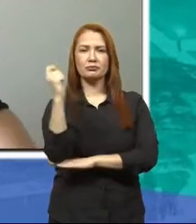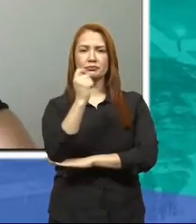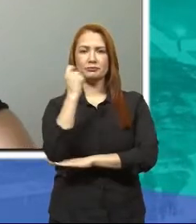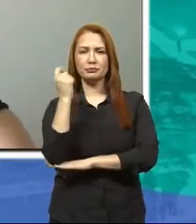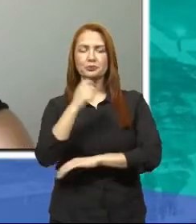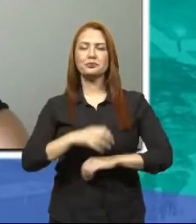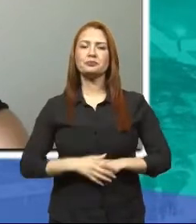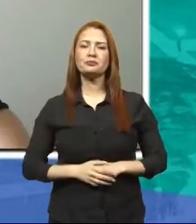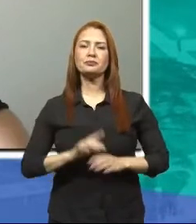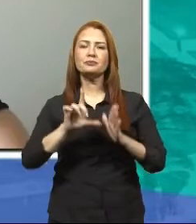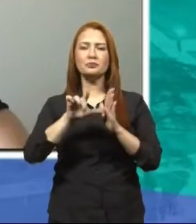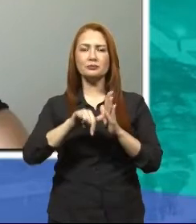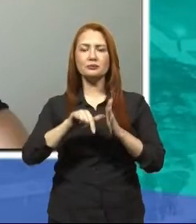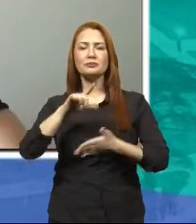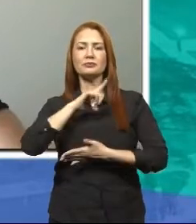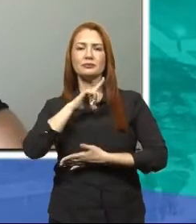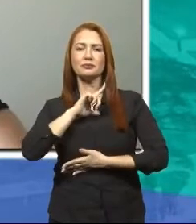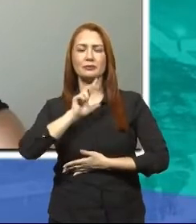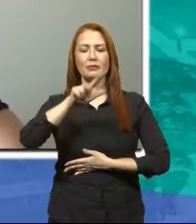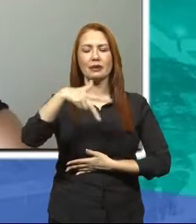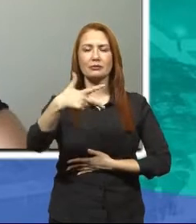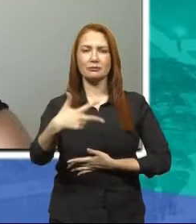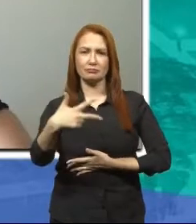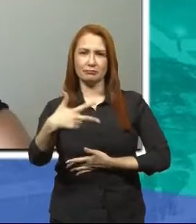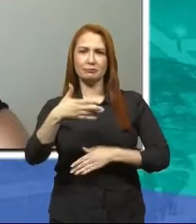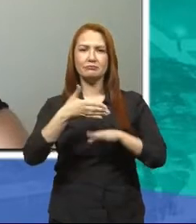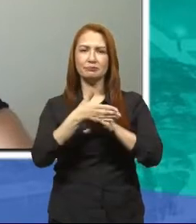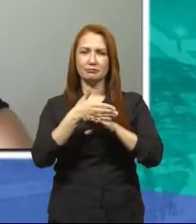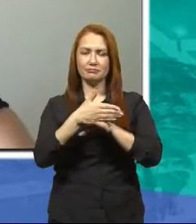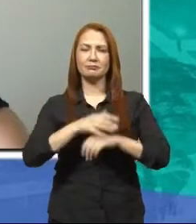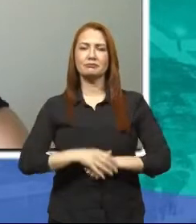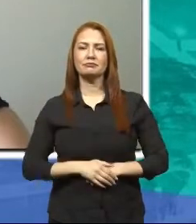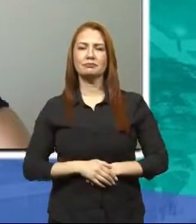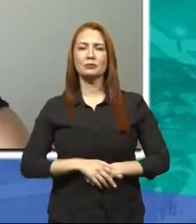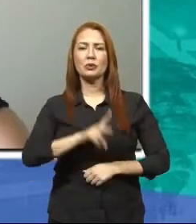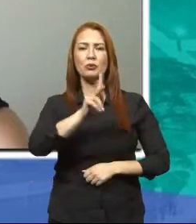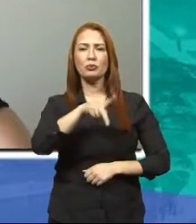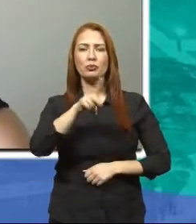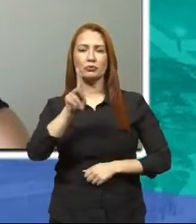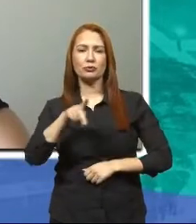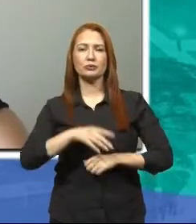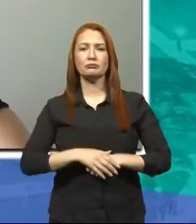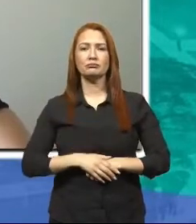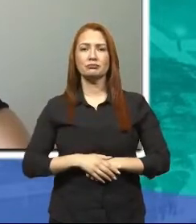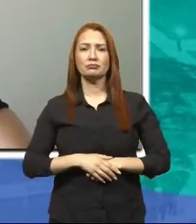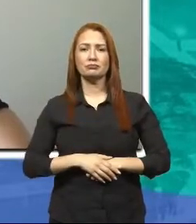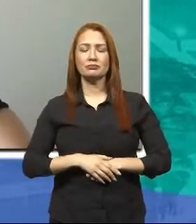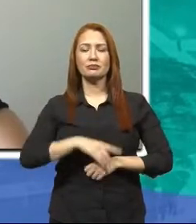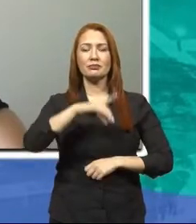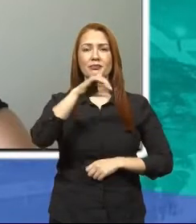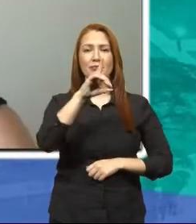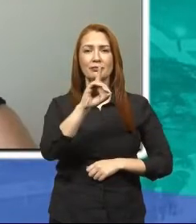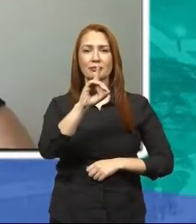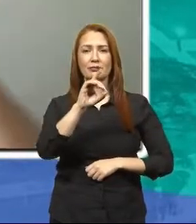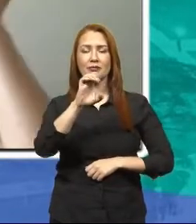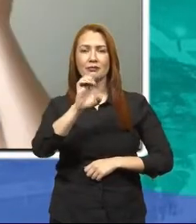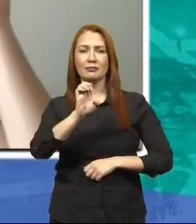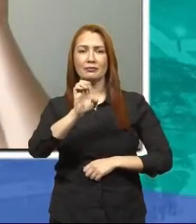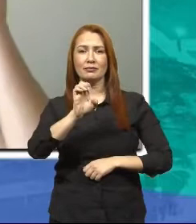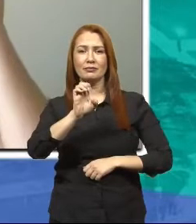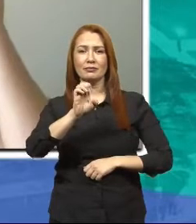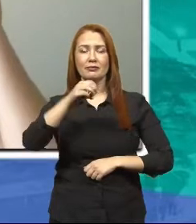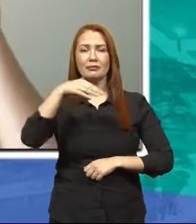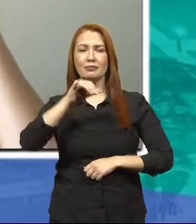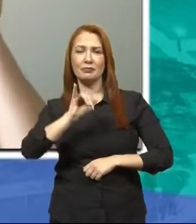Depois teremos a nossa terceira participação do professor Demi Gettigo. O professor Demi Gettigo